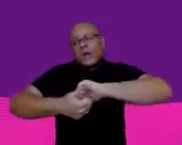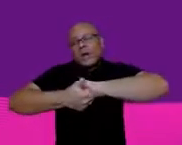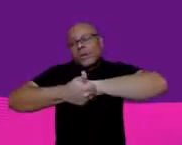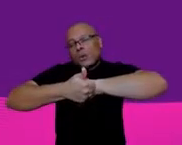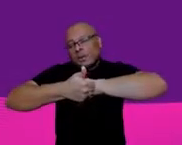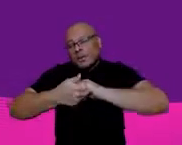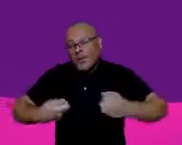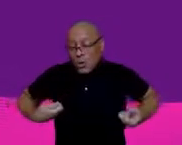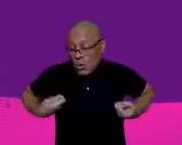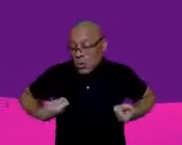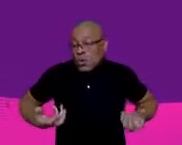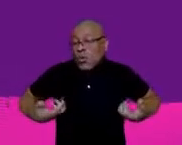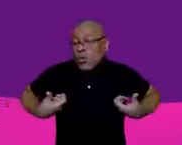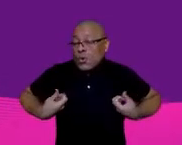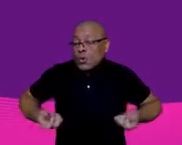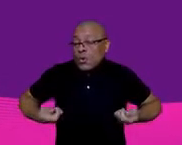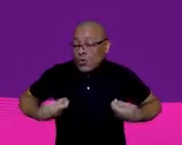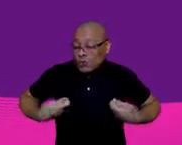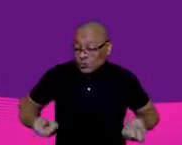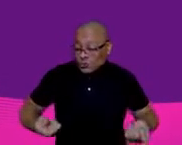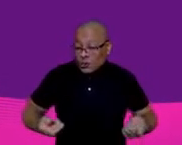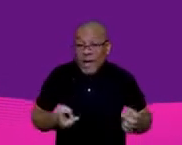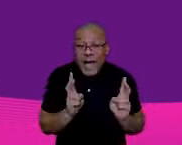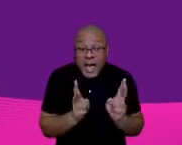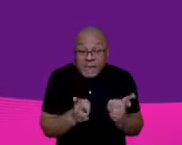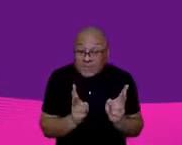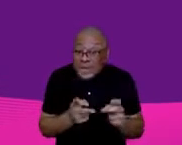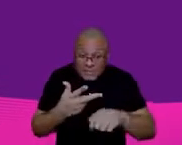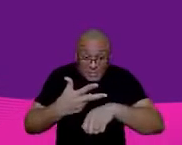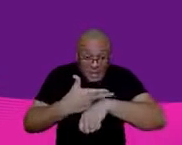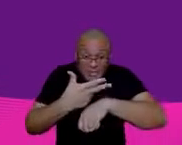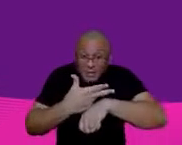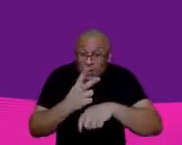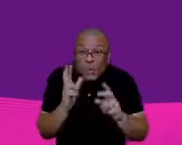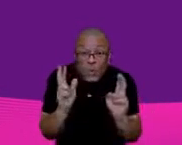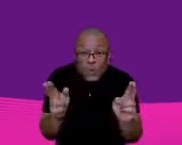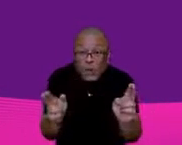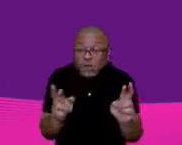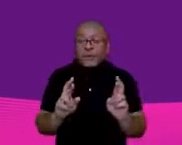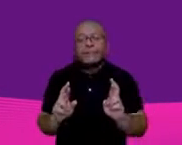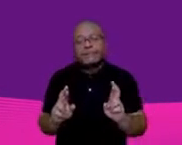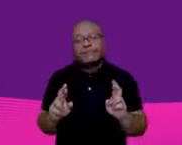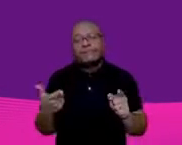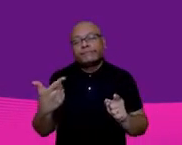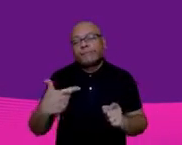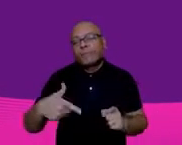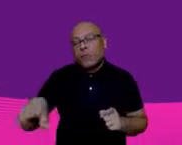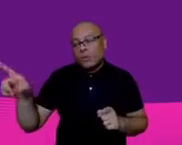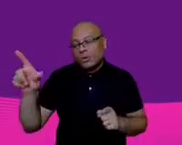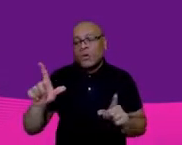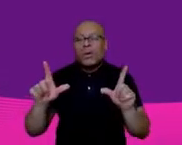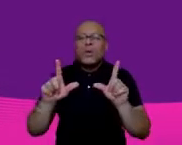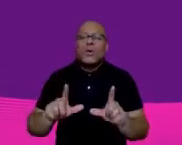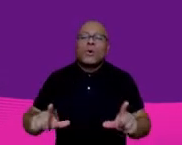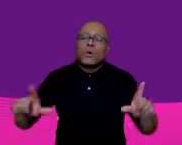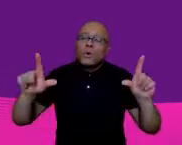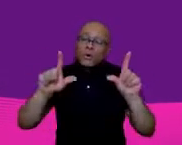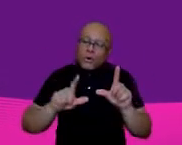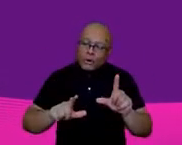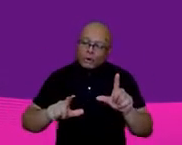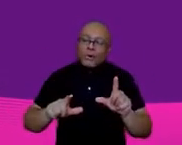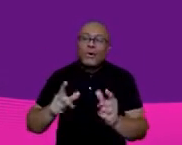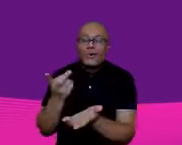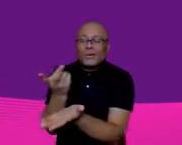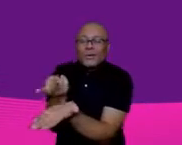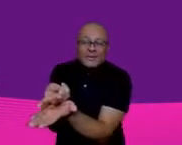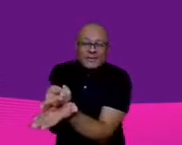que gastam para a mesma cirurgia algo bem diferente, e, obviamente, o resultado clínico também é diferente. Então, a gente está numa